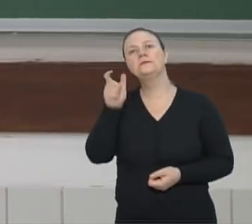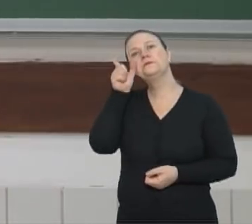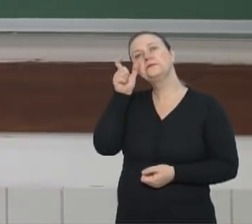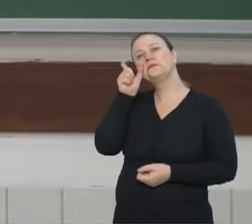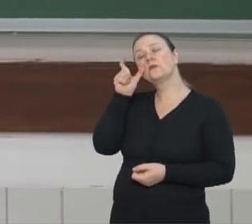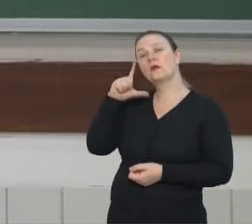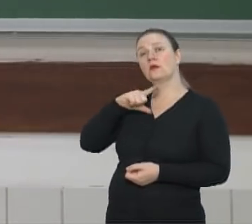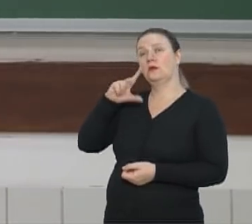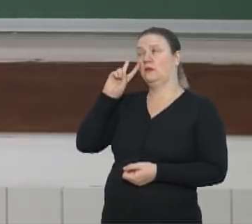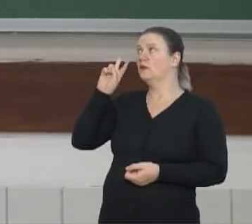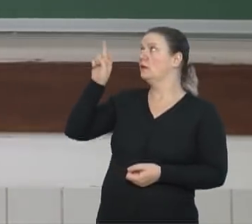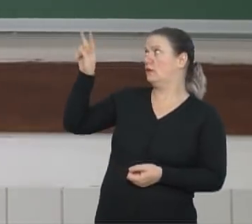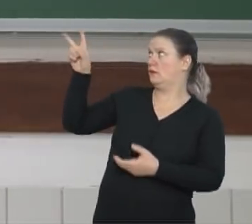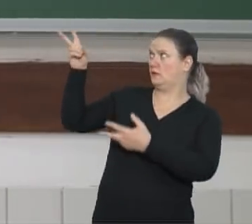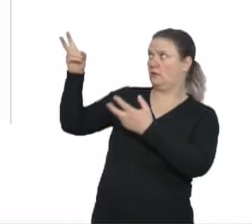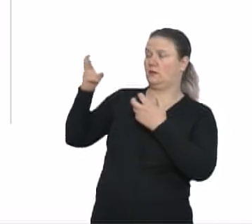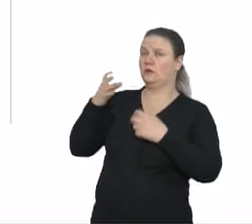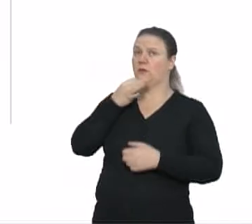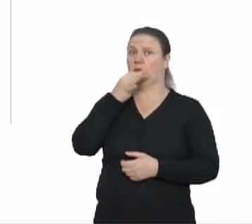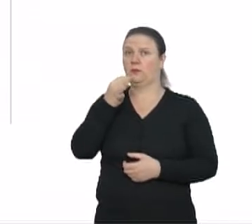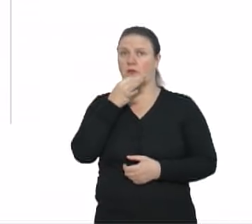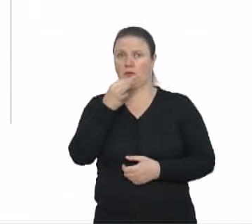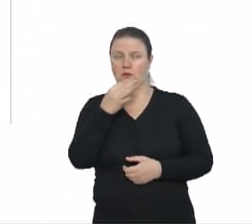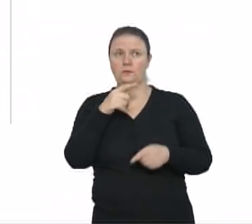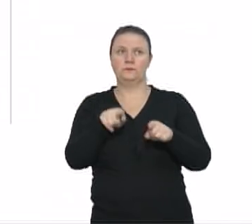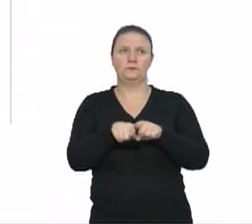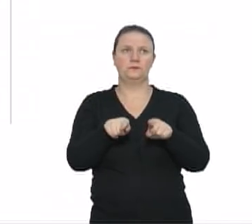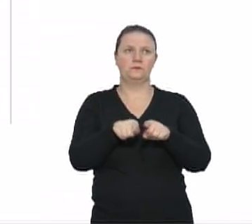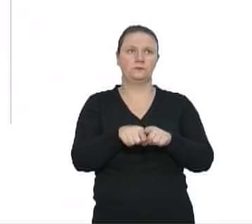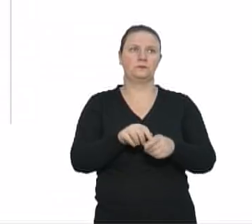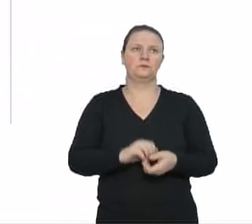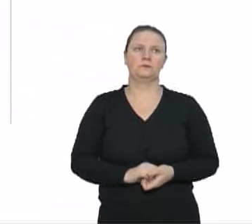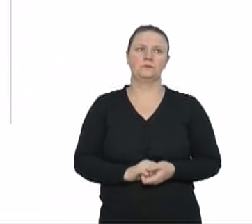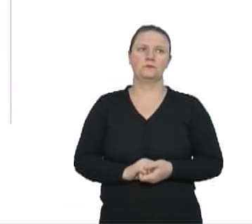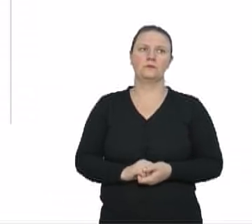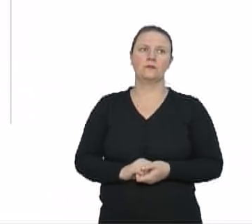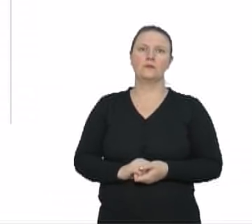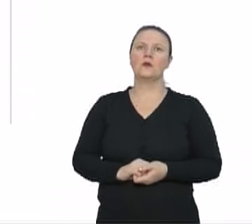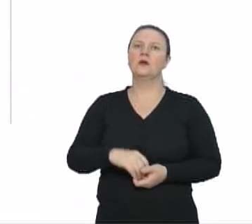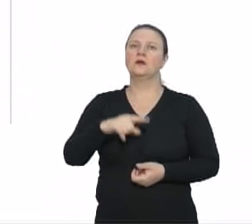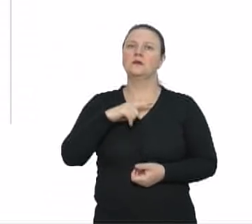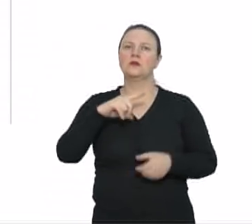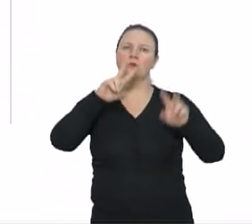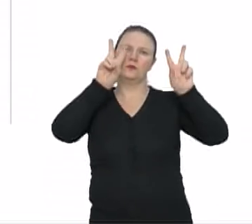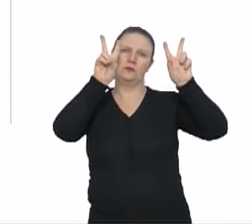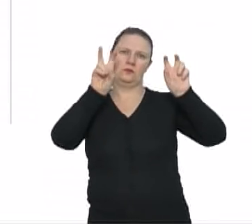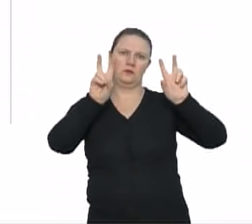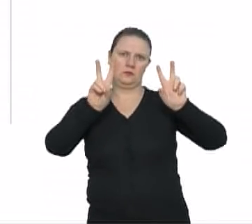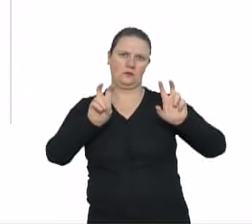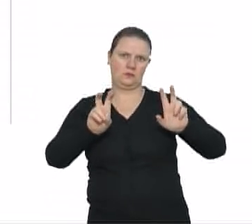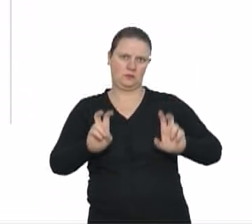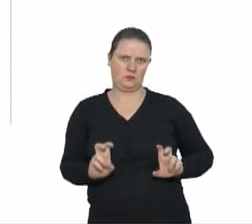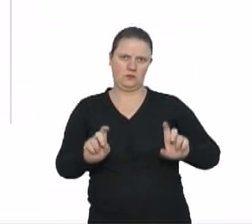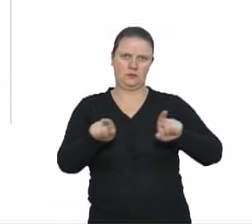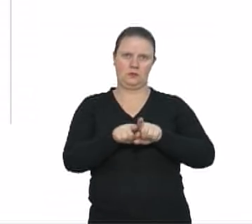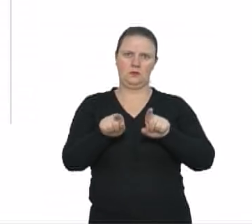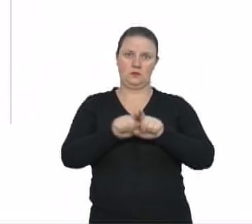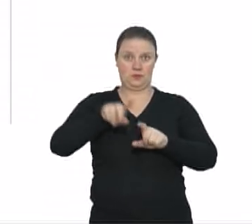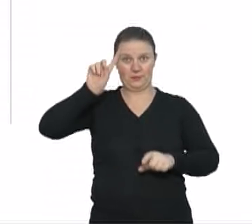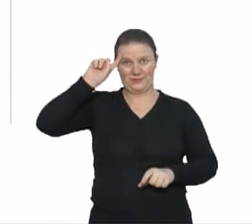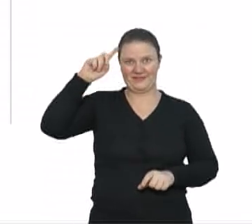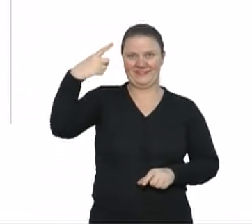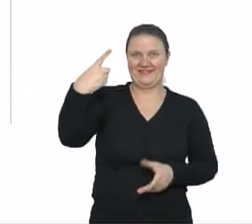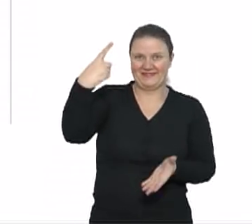nós temos aqui, né, a opinião vai estar ali presentezinho, ok? Tem os assuntos que é colocado naquele